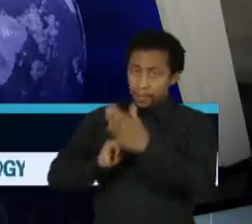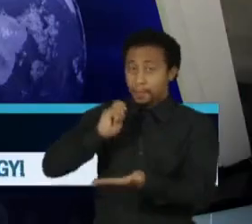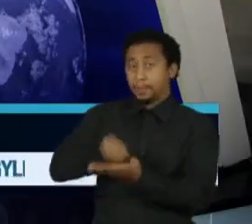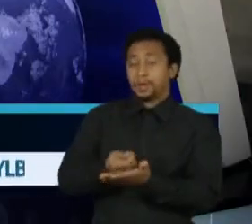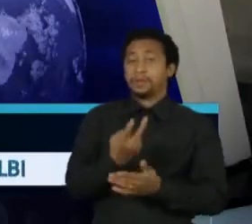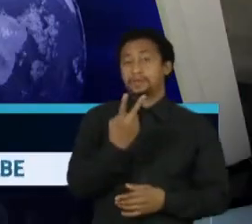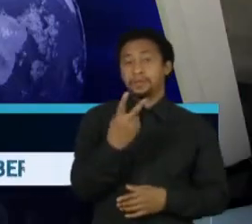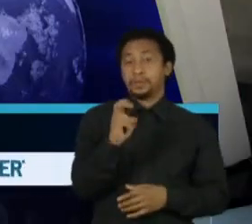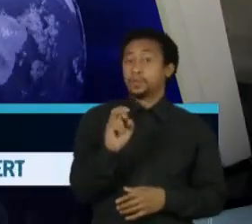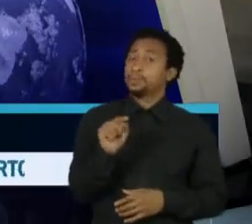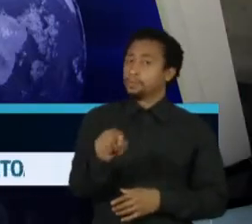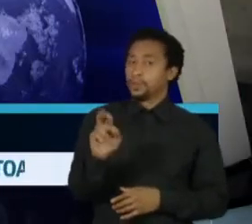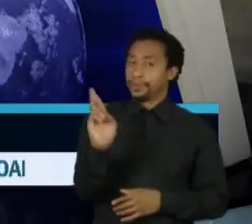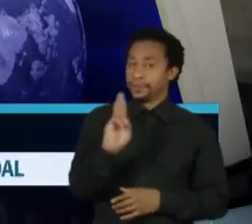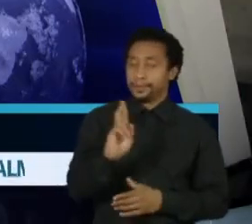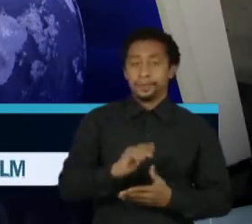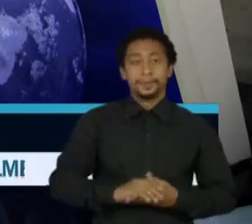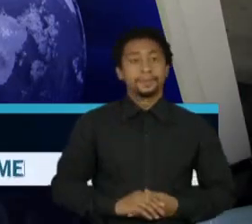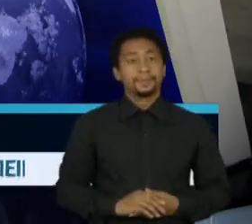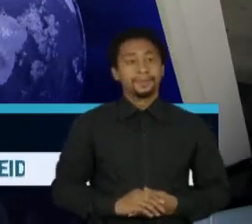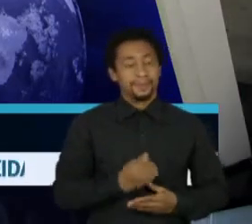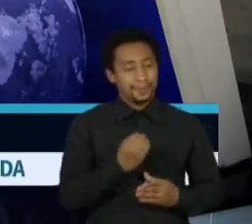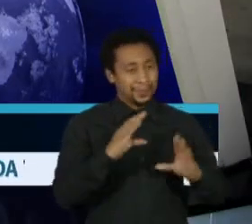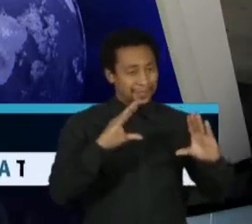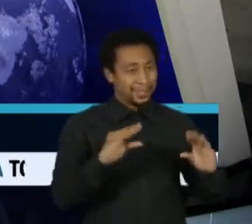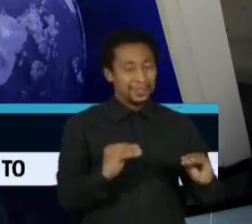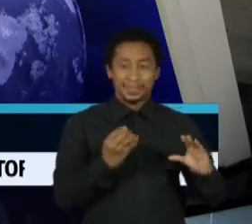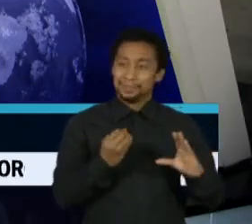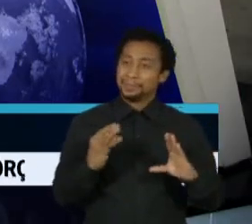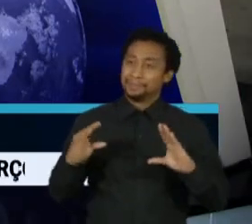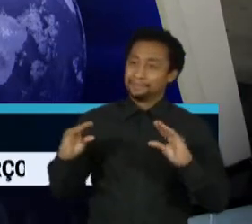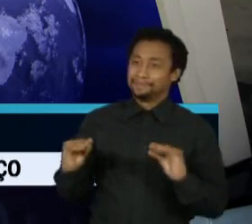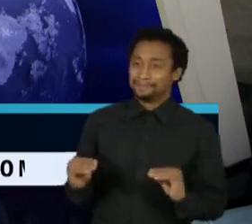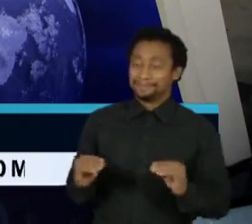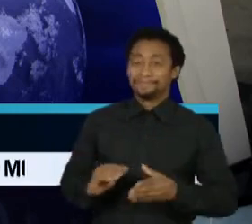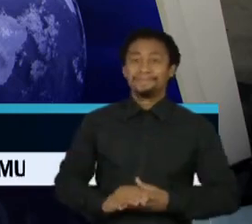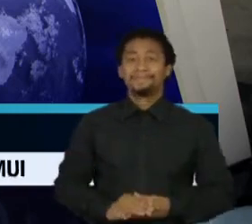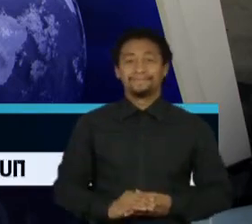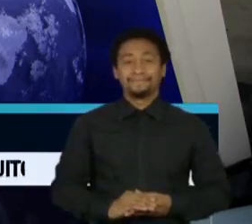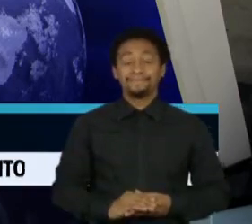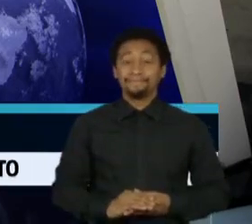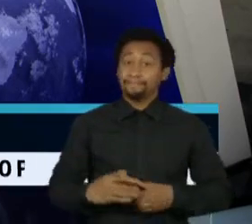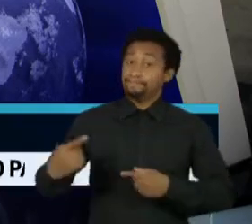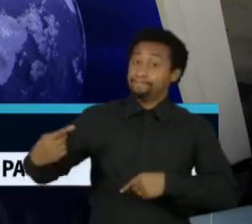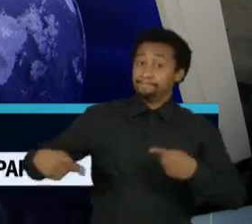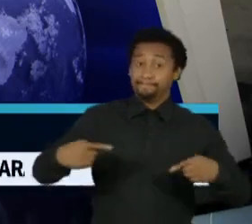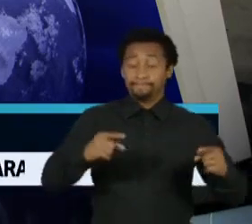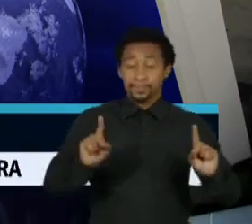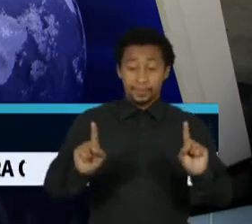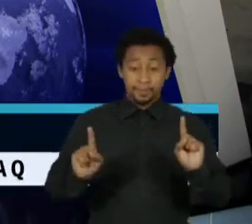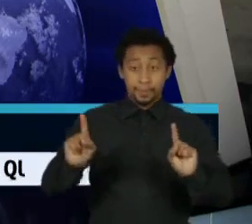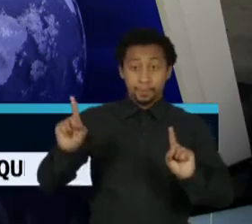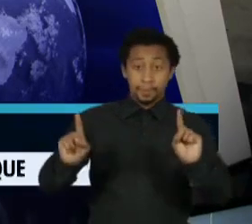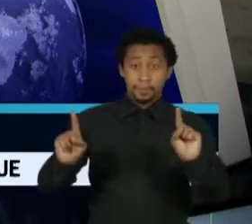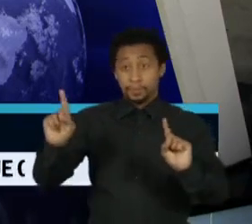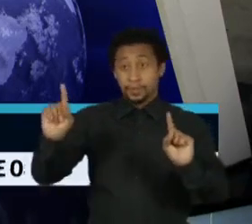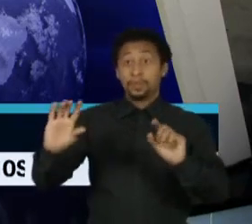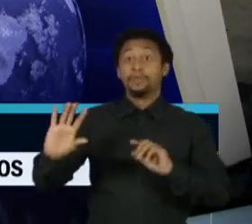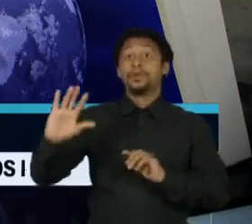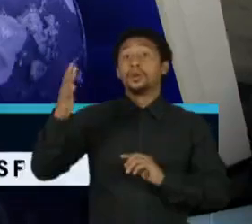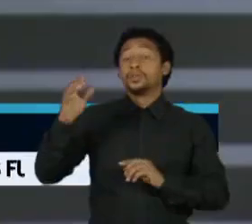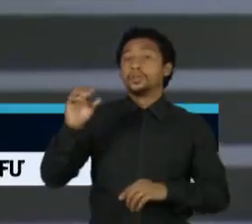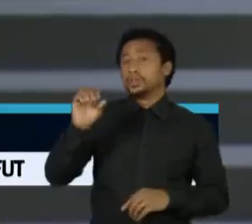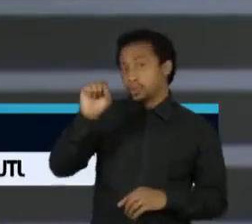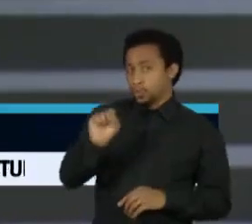Boa noite, professor José Vicente. Boa noite, querido. Boa noite. Boa noite, Sênis. Boa noite. Sênis, a principal batalha eleitoral vai acontecer no